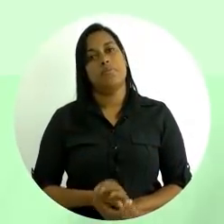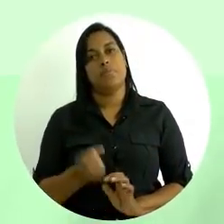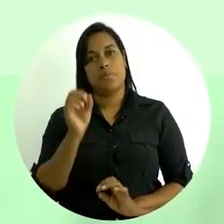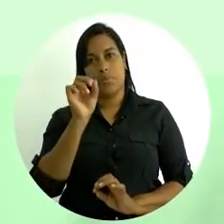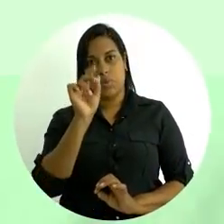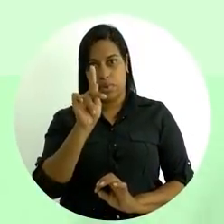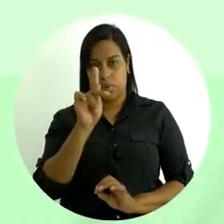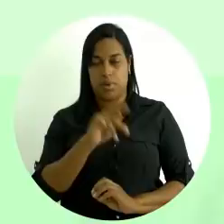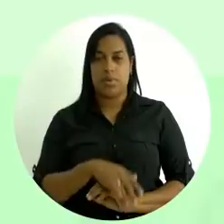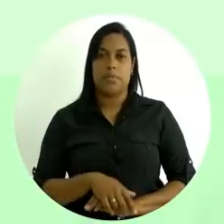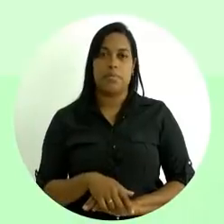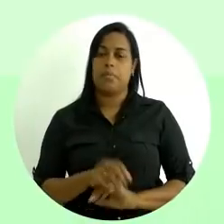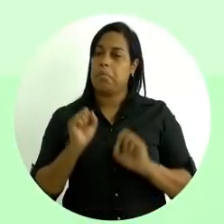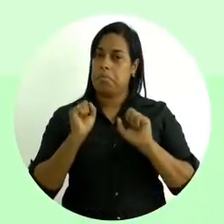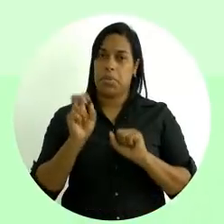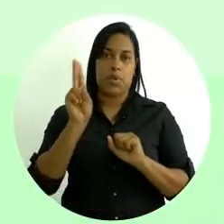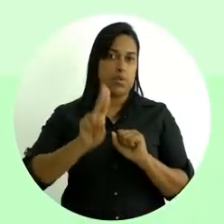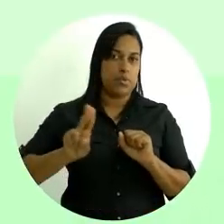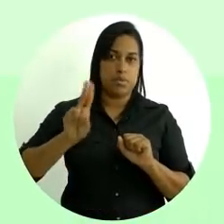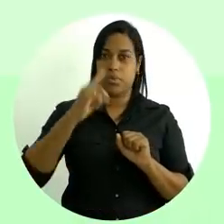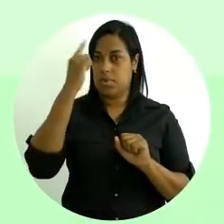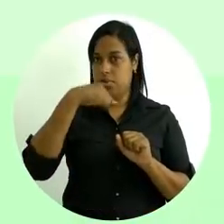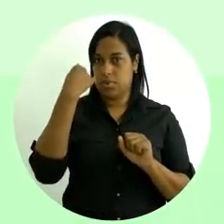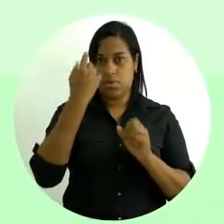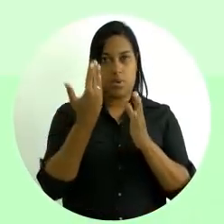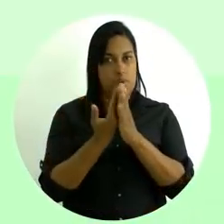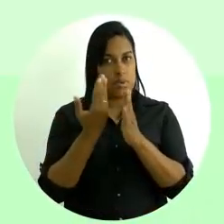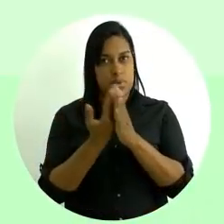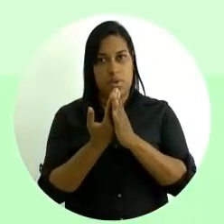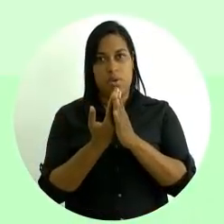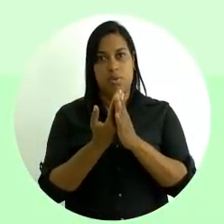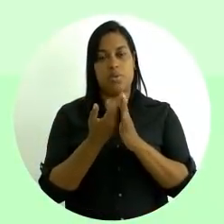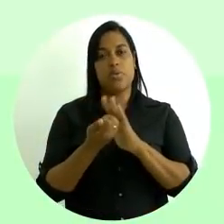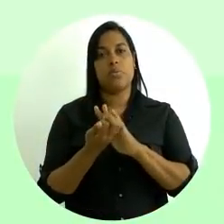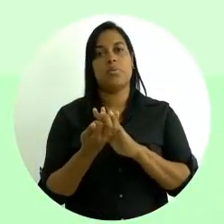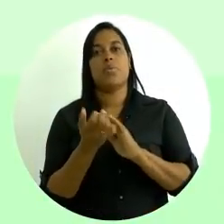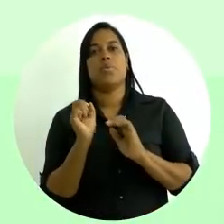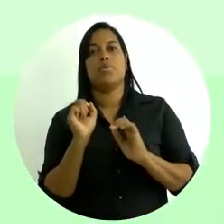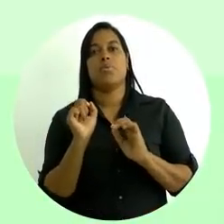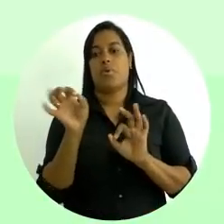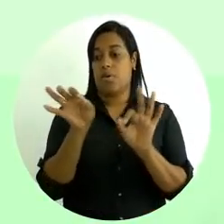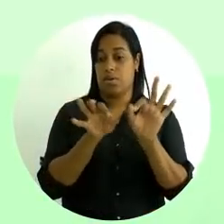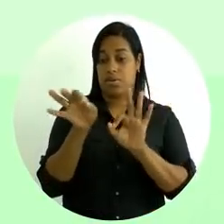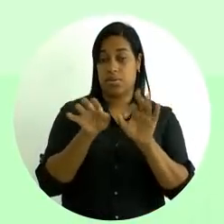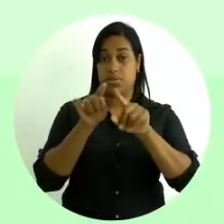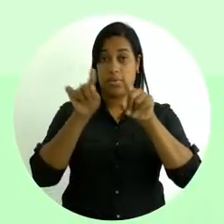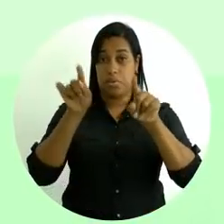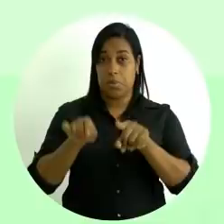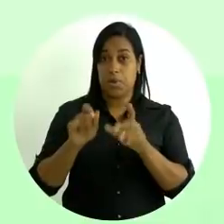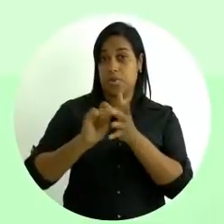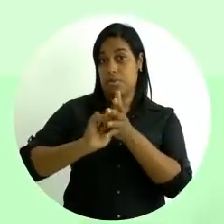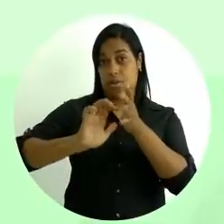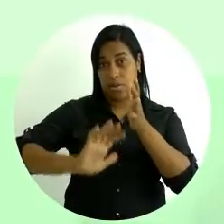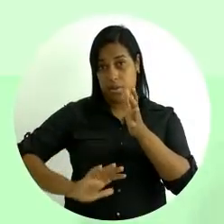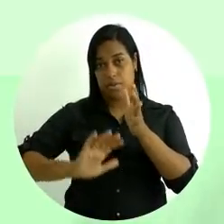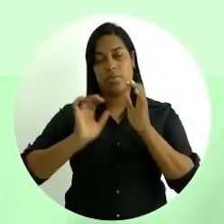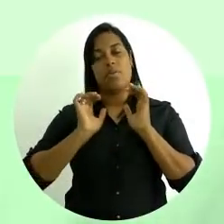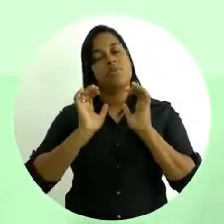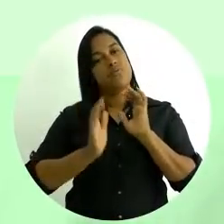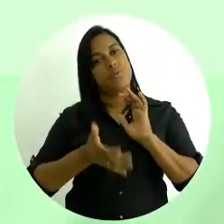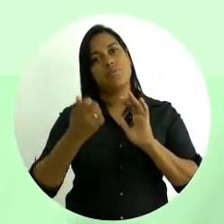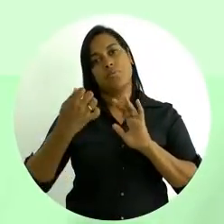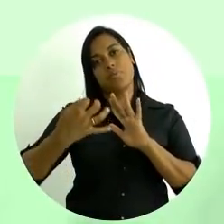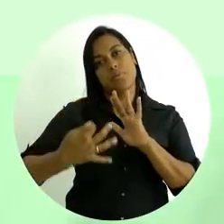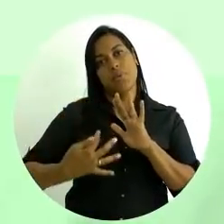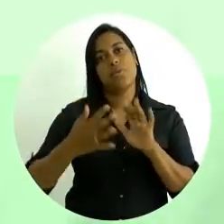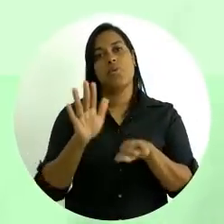tá? A partir daí, ele pode usar essa hora-aula para seguintes itens: elaboração do plano de atividades, como a